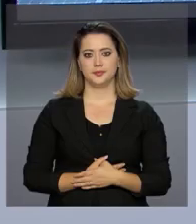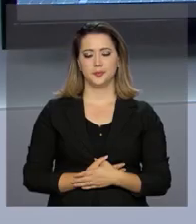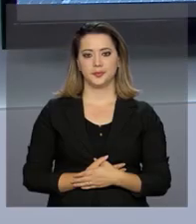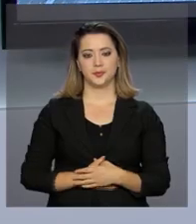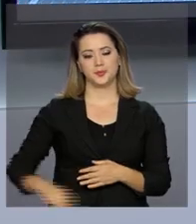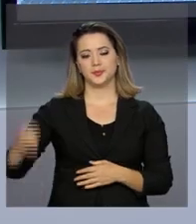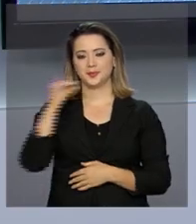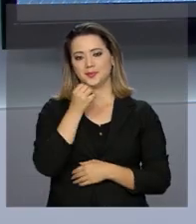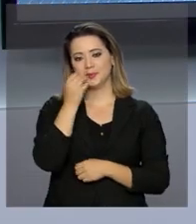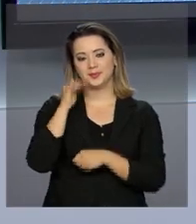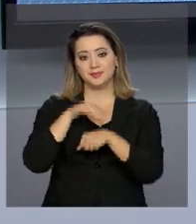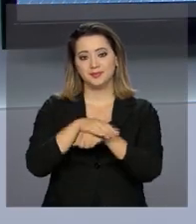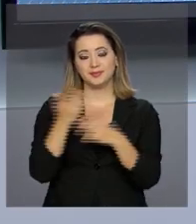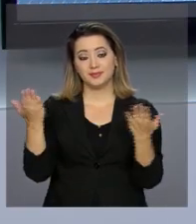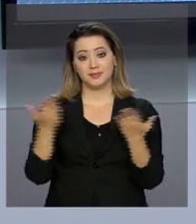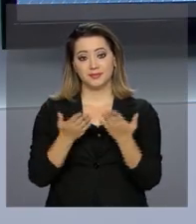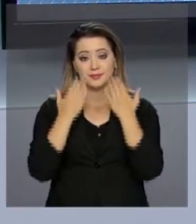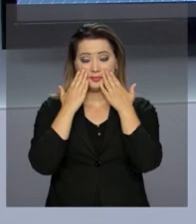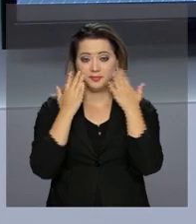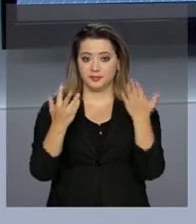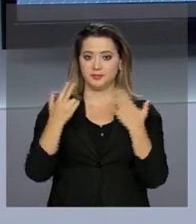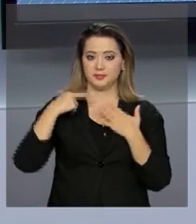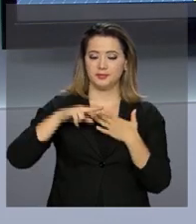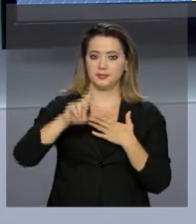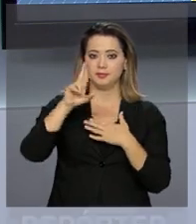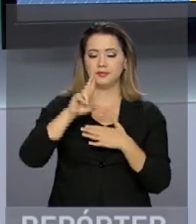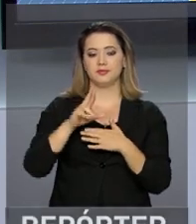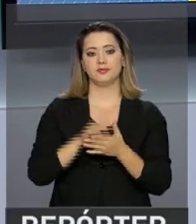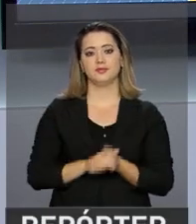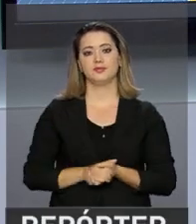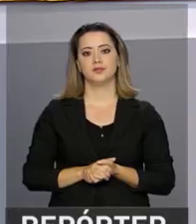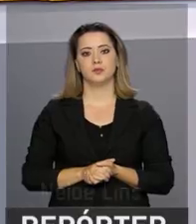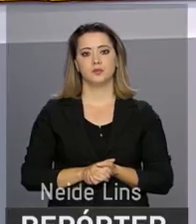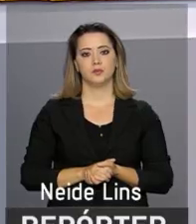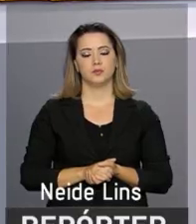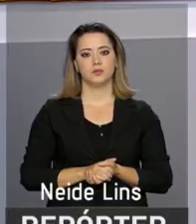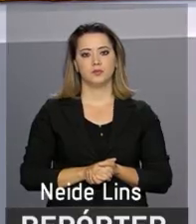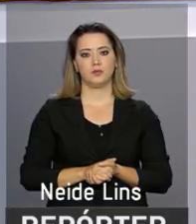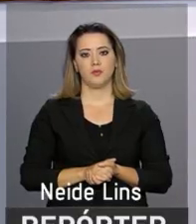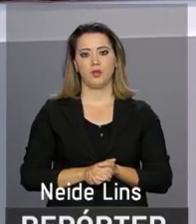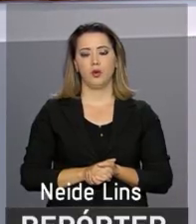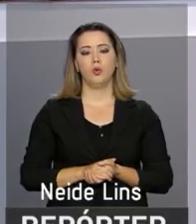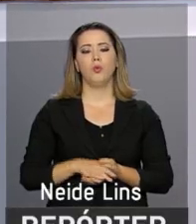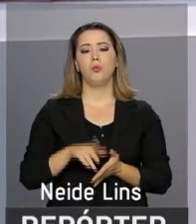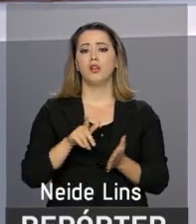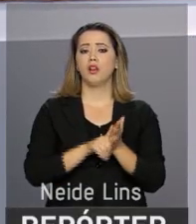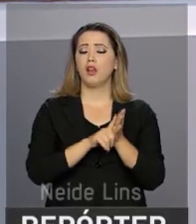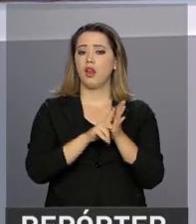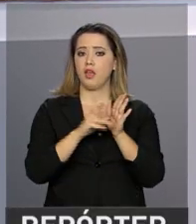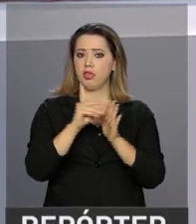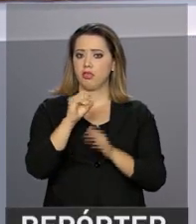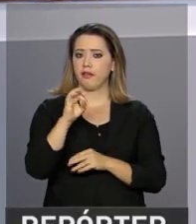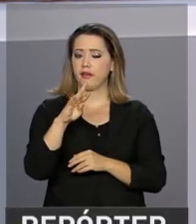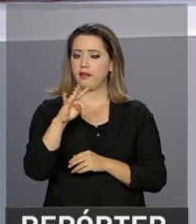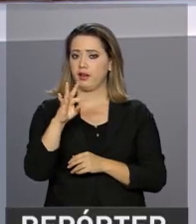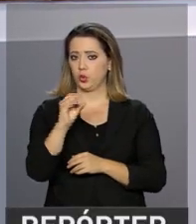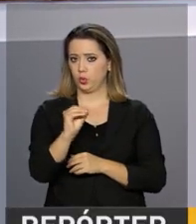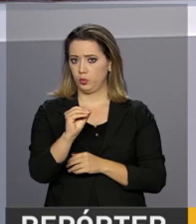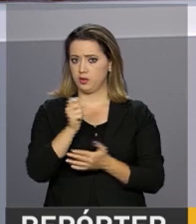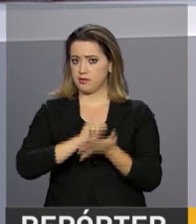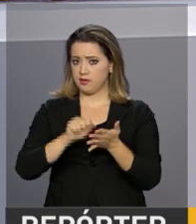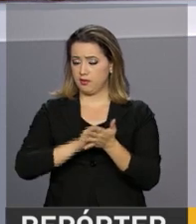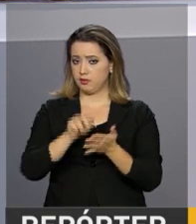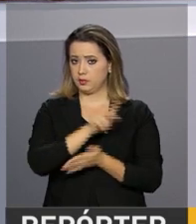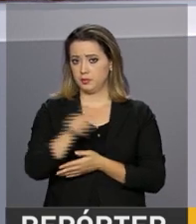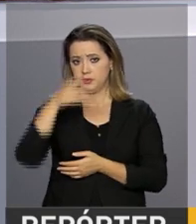Olá boa noite começa agora mais uma edição do repórter NBR um decreto assinado pelo presidente Michel Temer autorizou